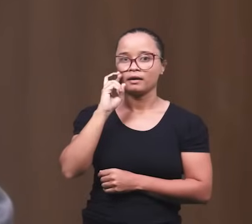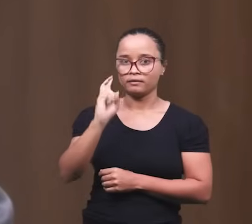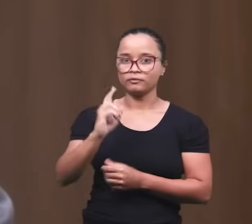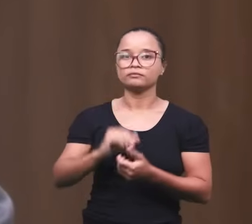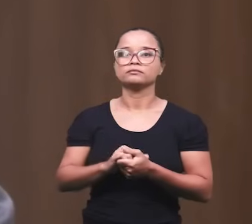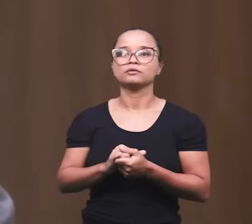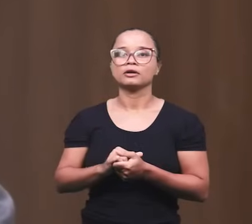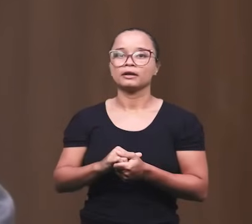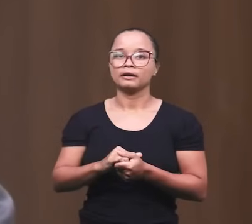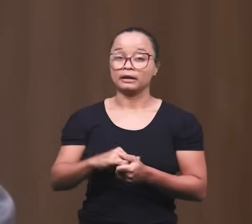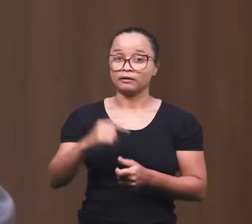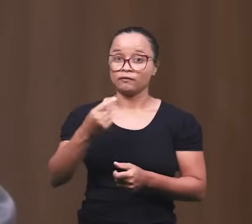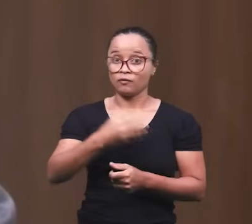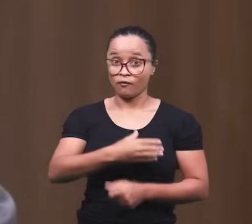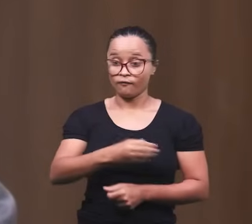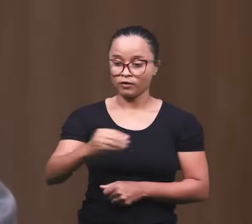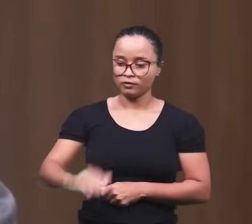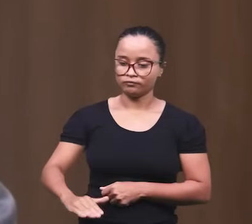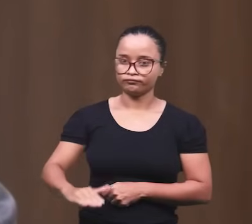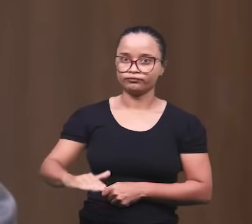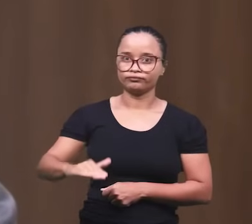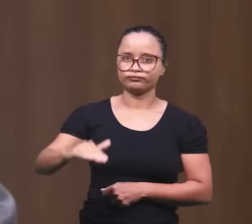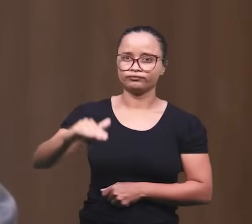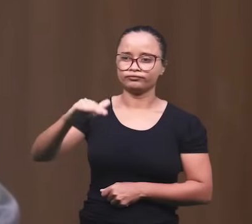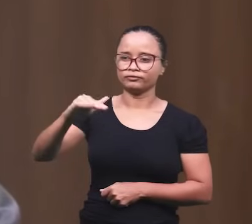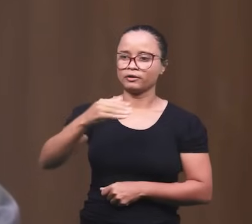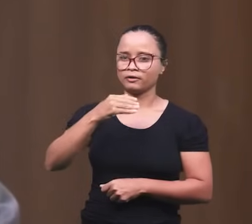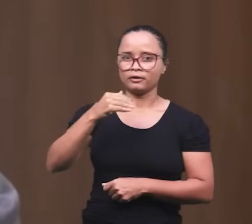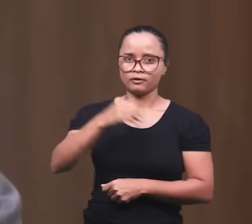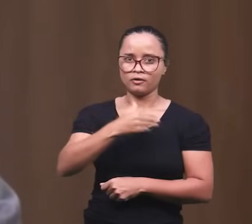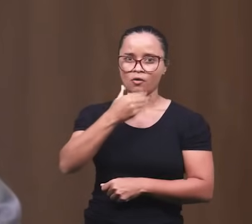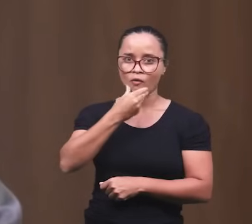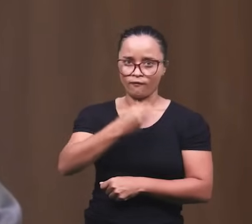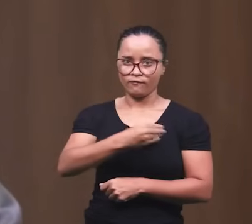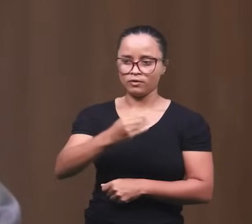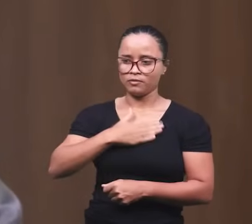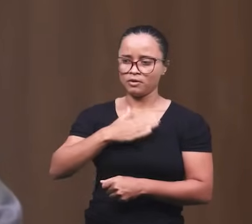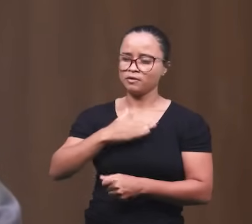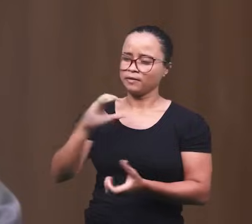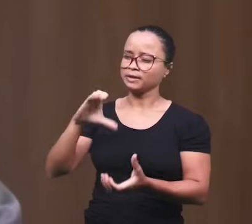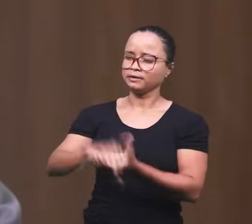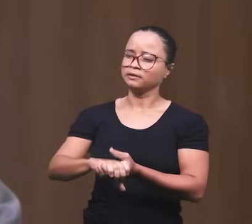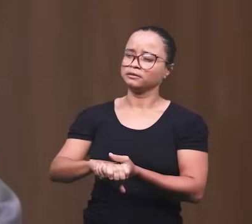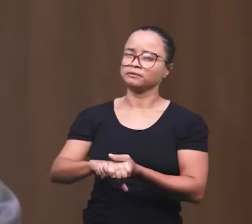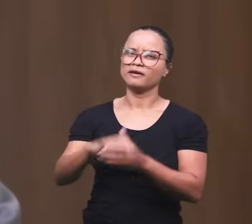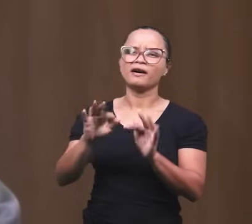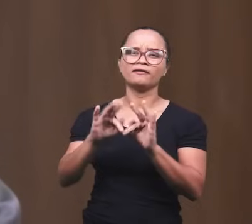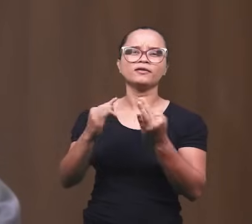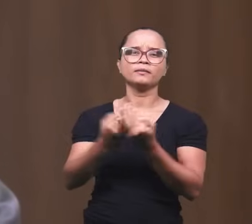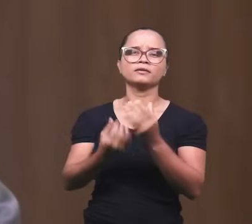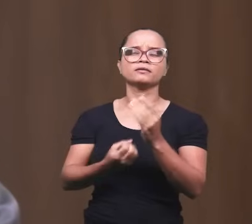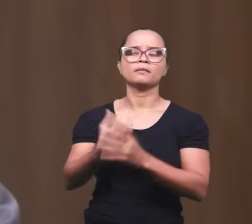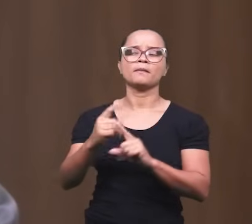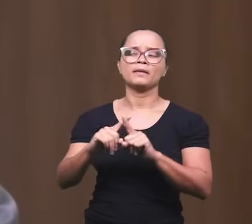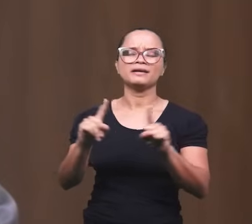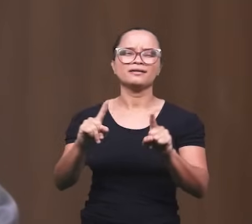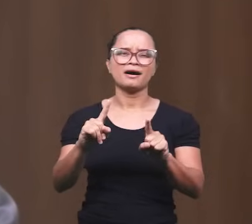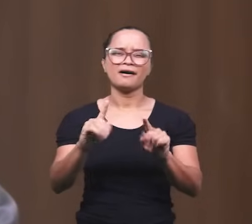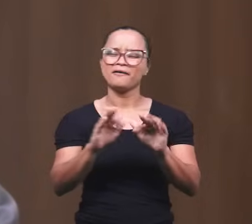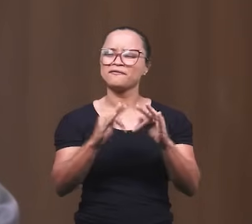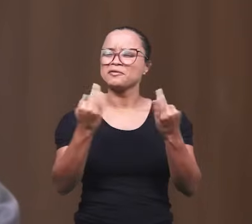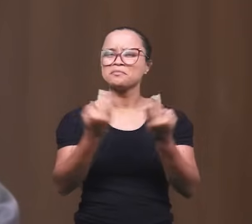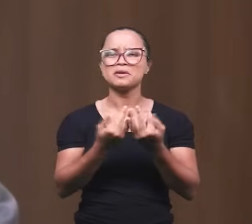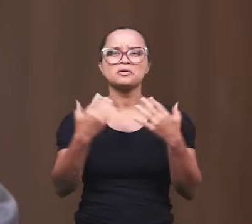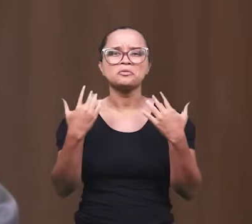crescer e ele falou o meu filho vai casar Vai constituir uma família mas que família será